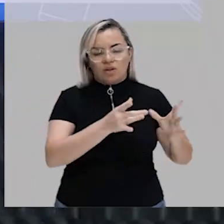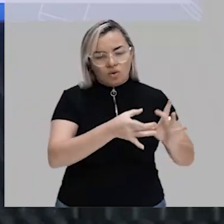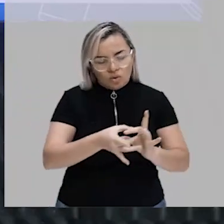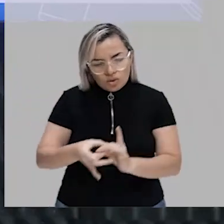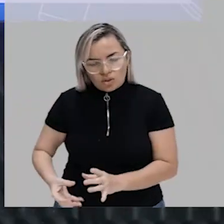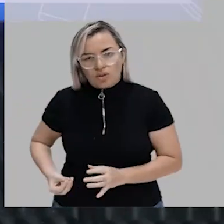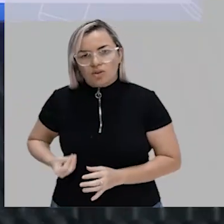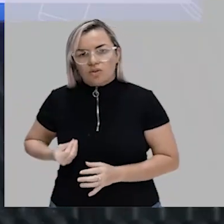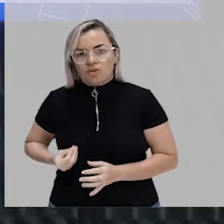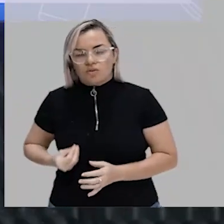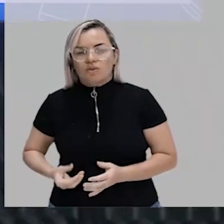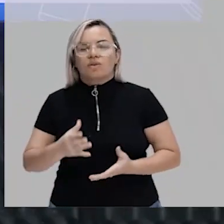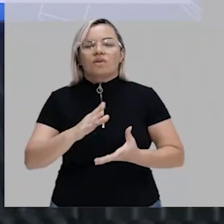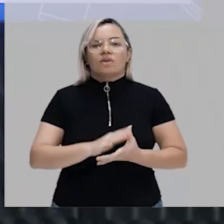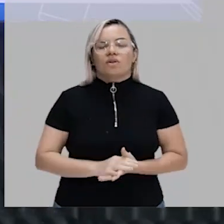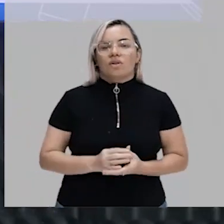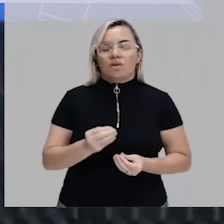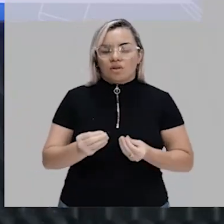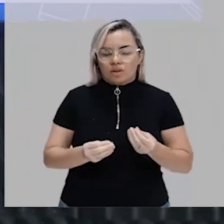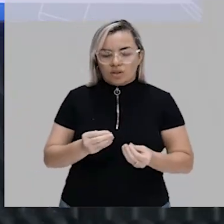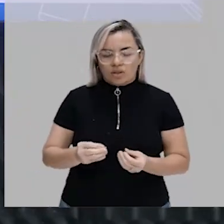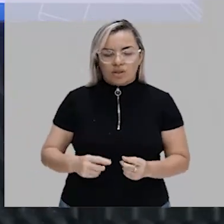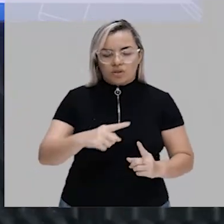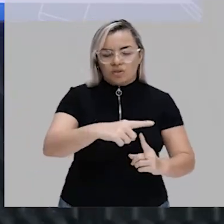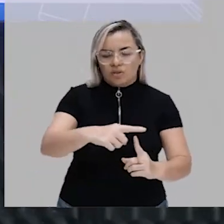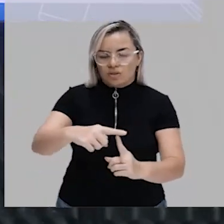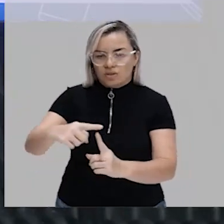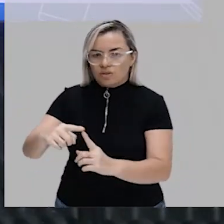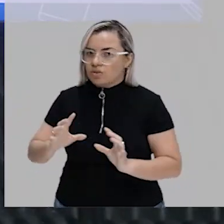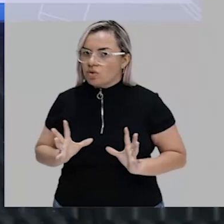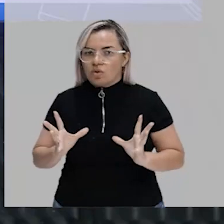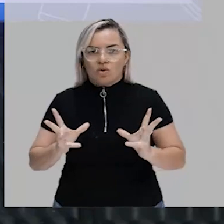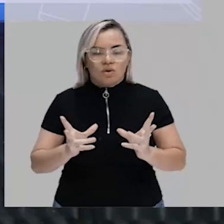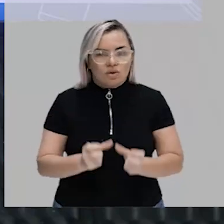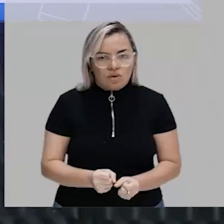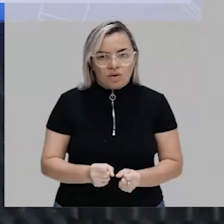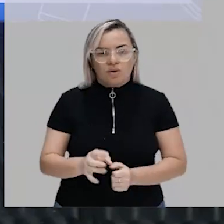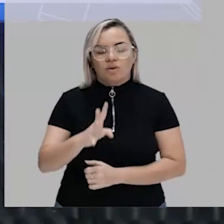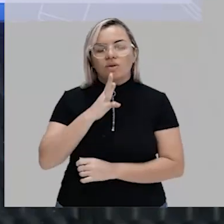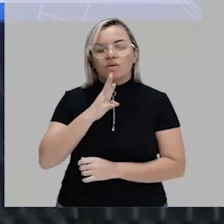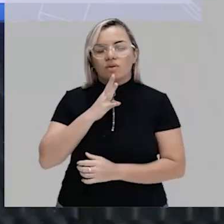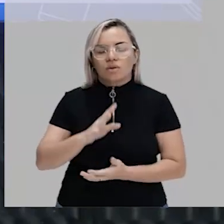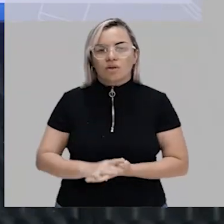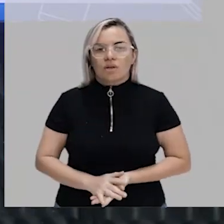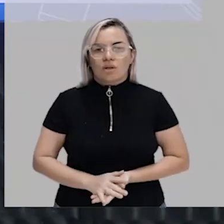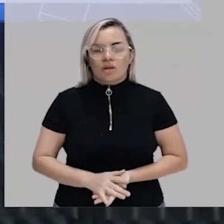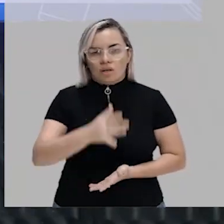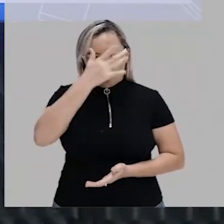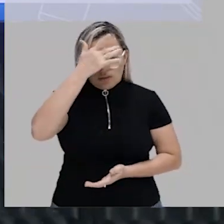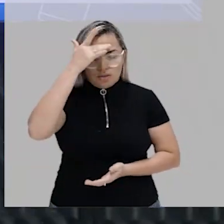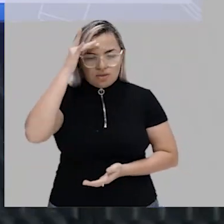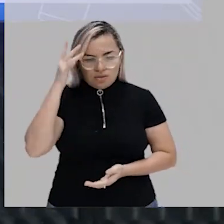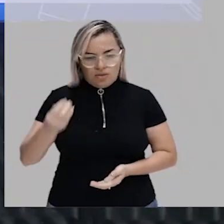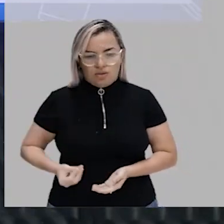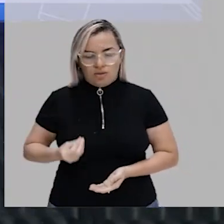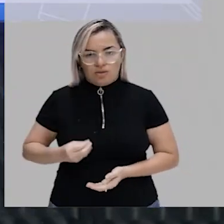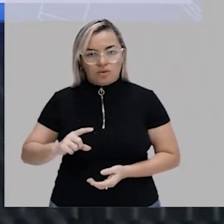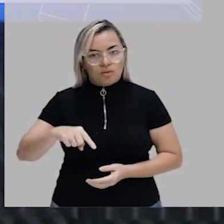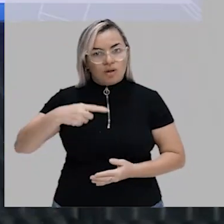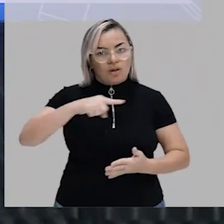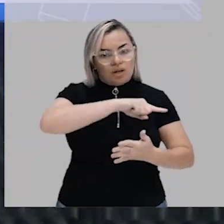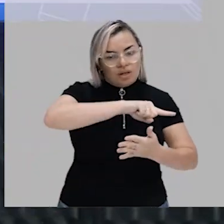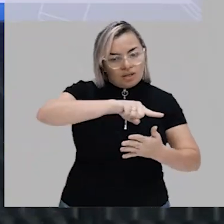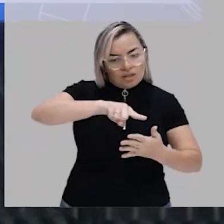E essas formas são formas de conhecimento, ok? Os seres humanos vivem como as outras espécies da